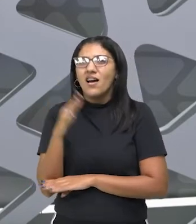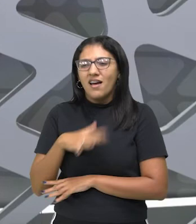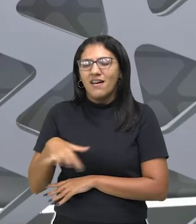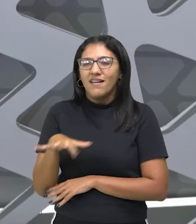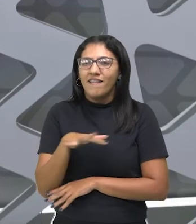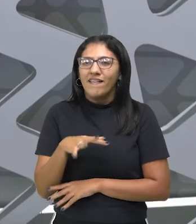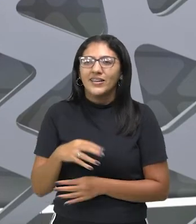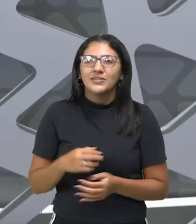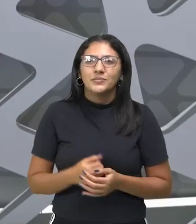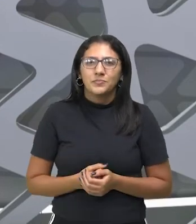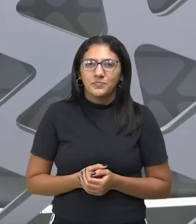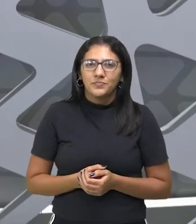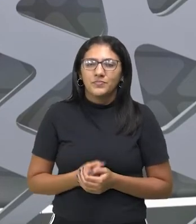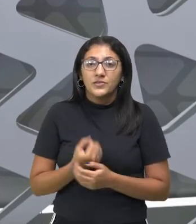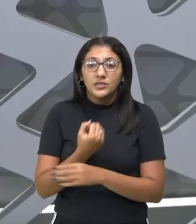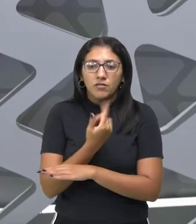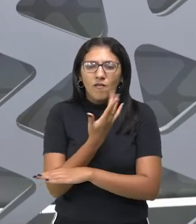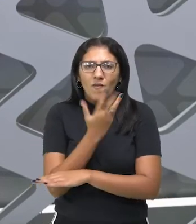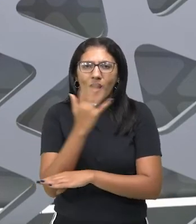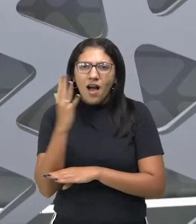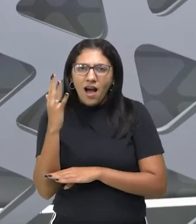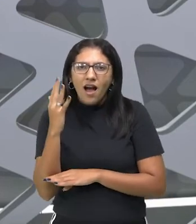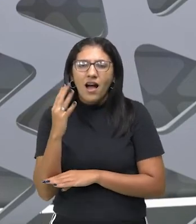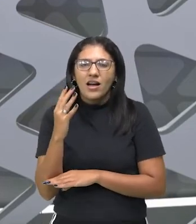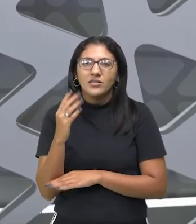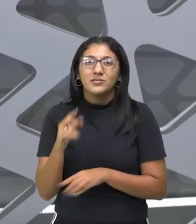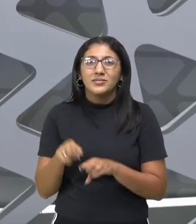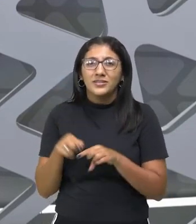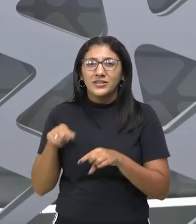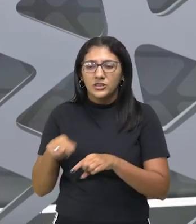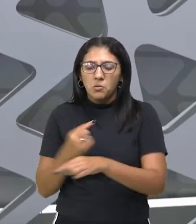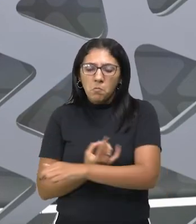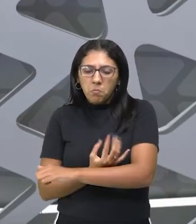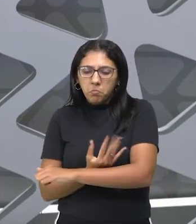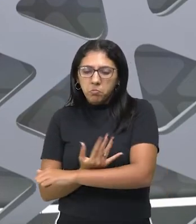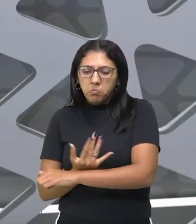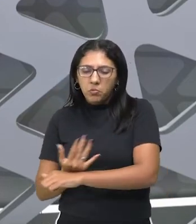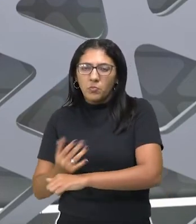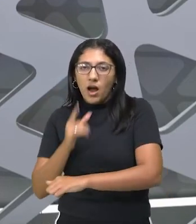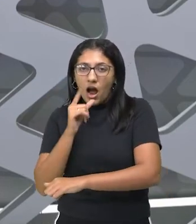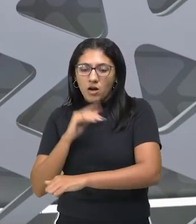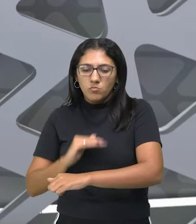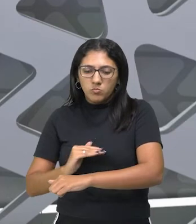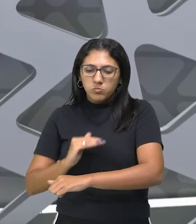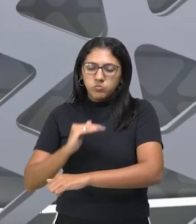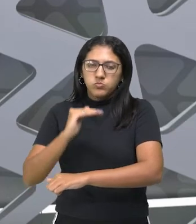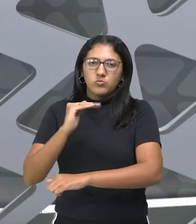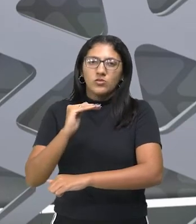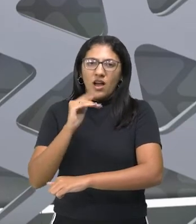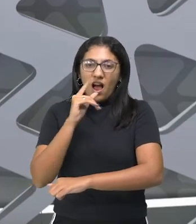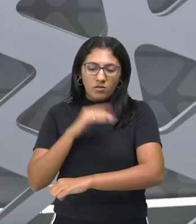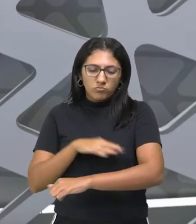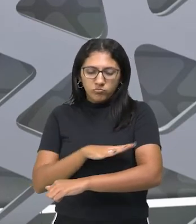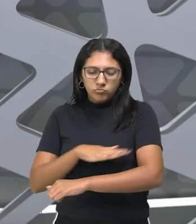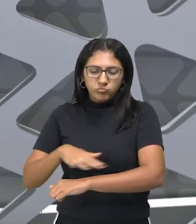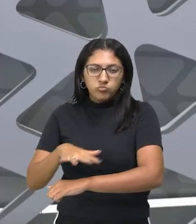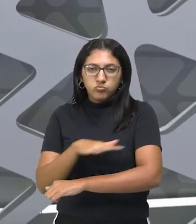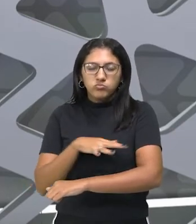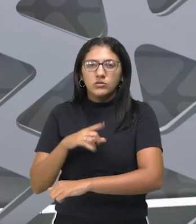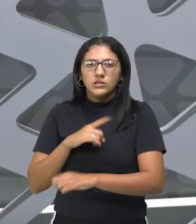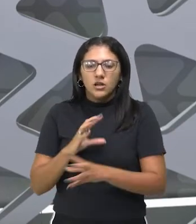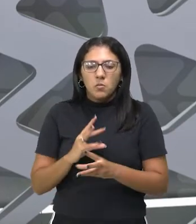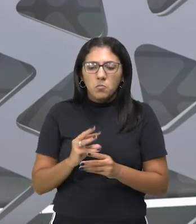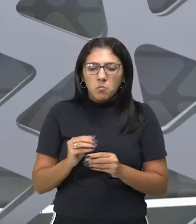isso, as plantas que ficaram no fundo do lago, elas são plantas mortas e elas